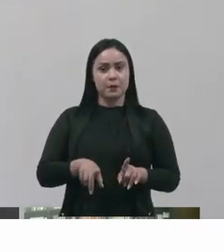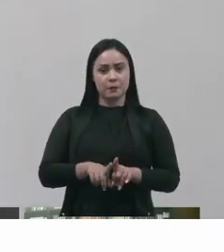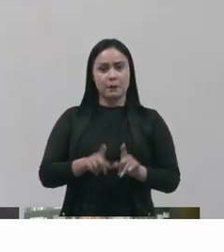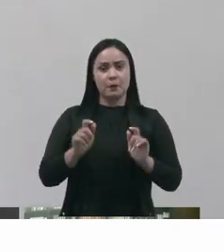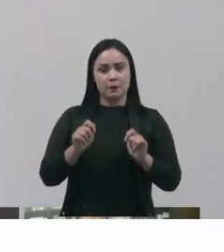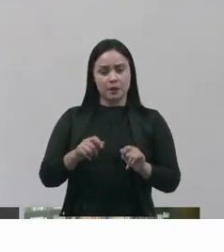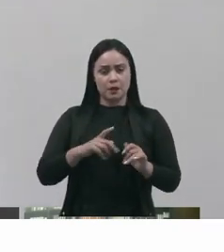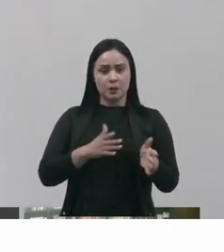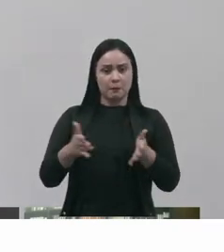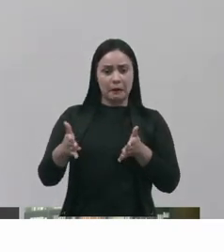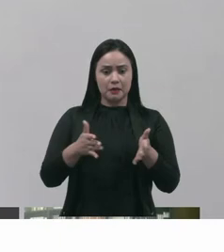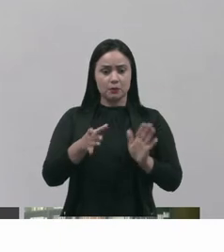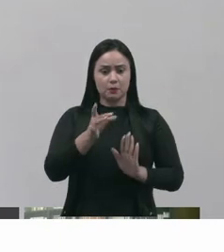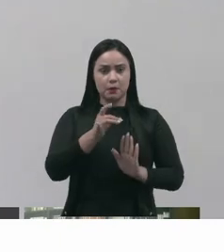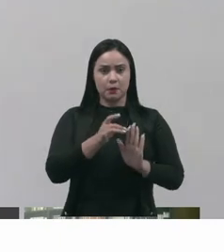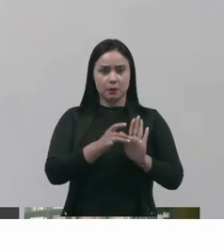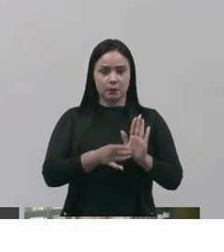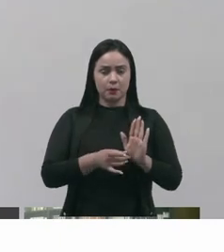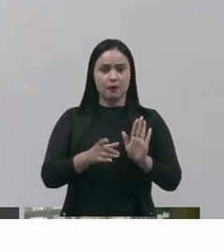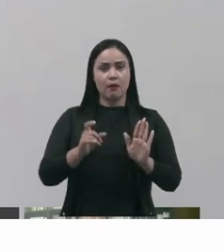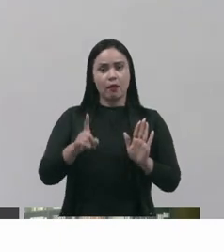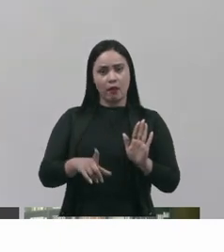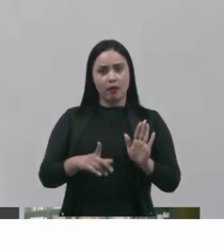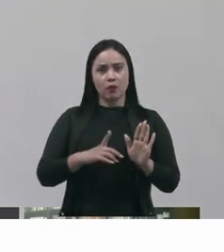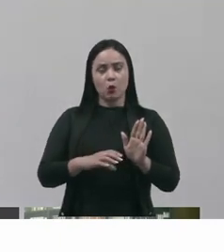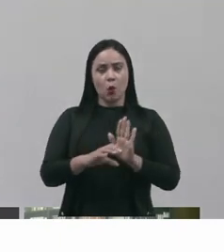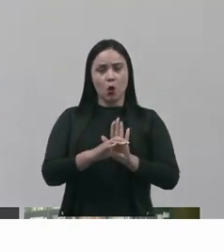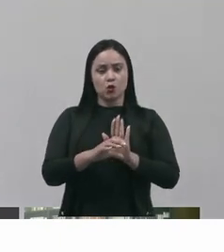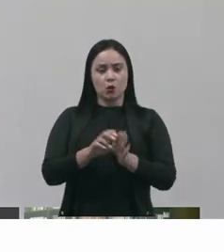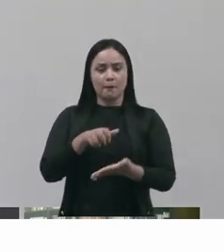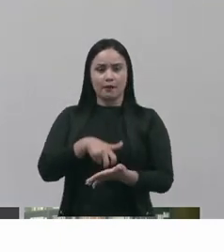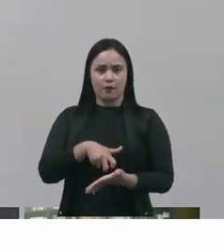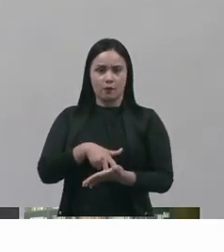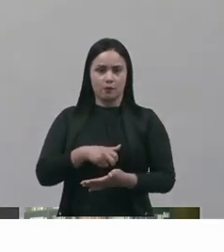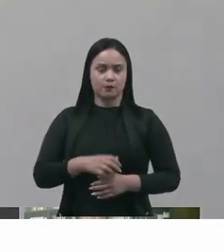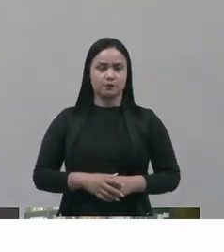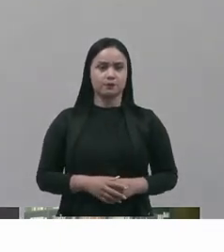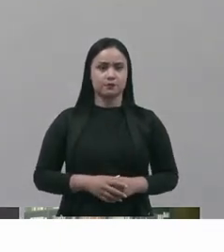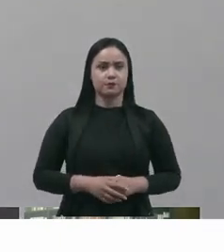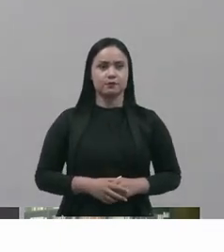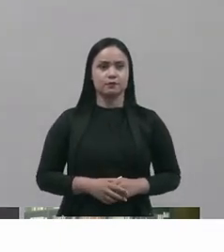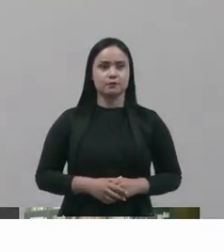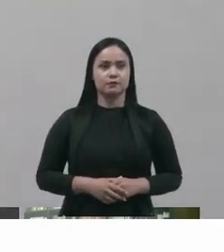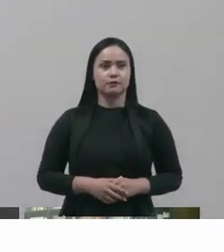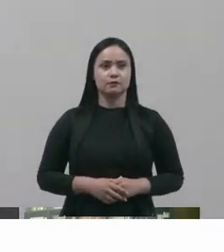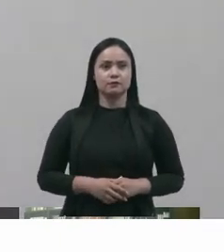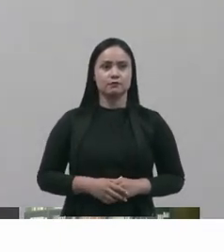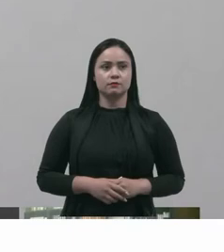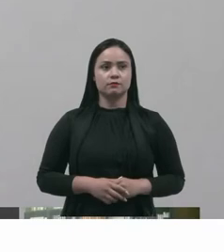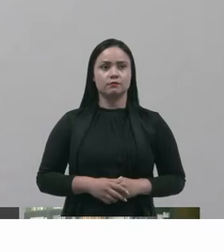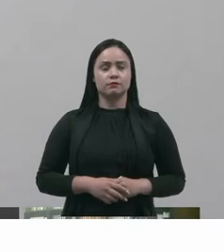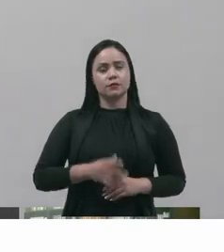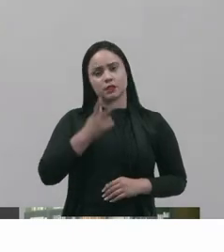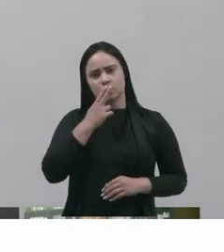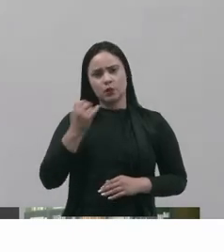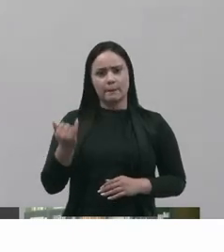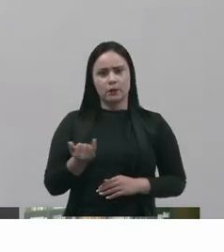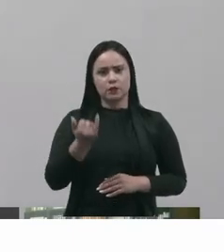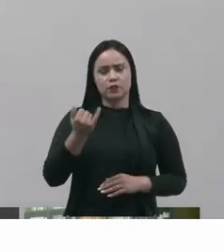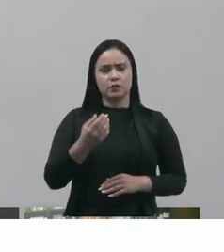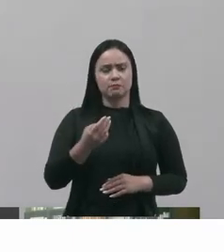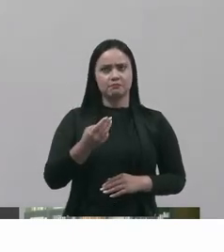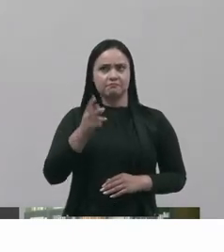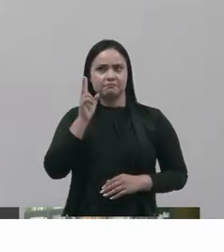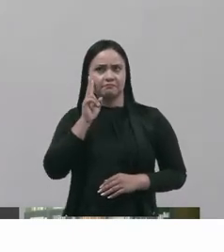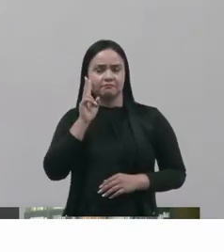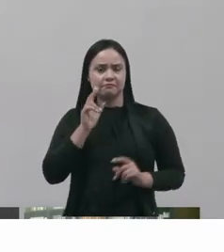que o prazo prescricional será o do Código Penal. E aqui, acho que é importante rememorar